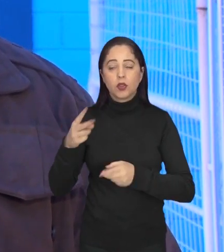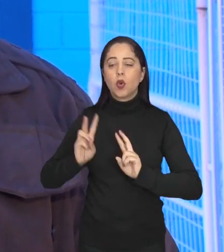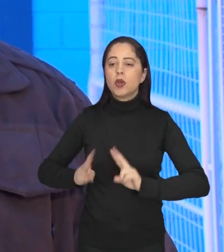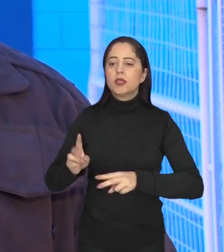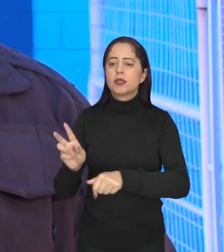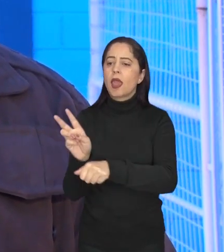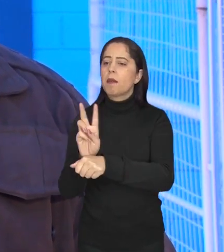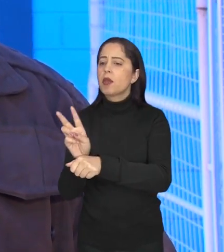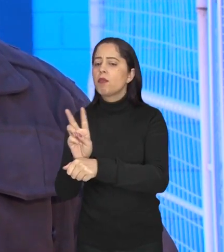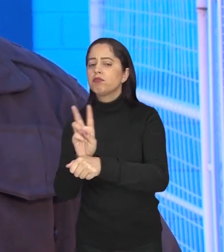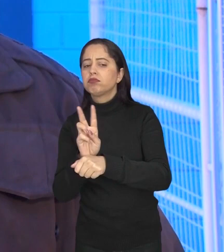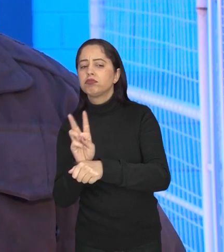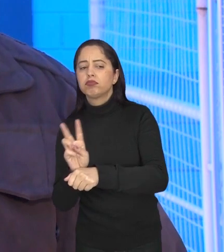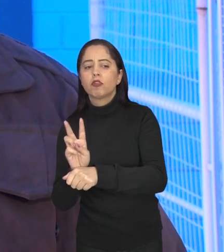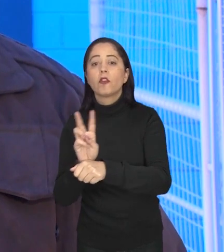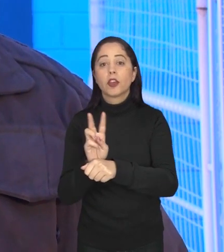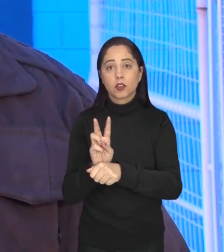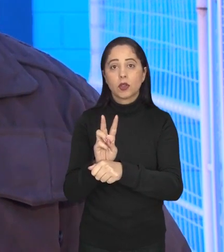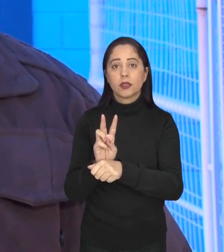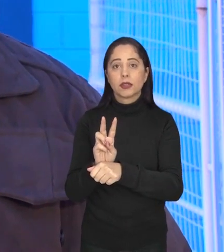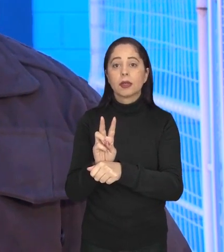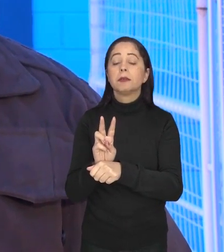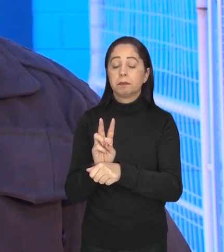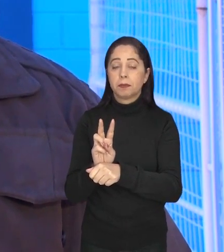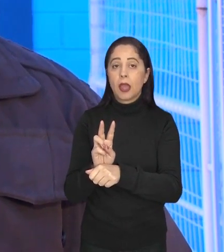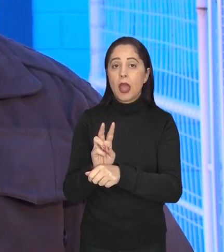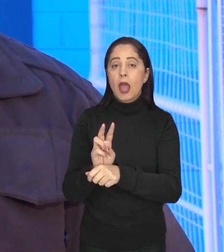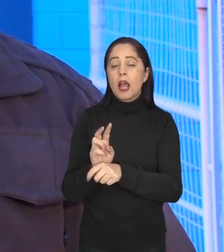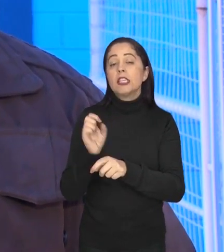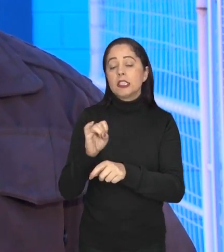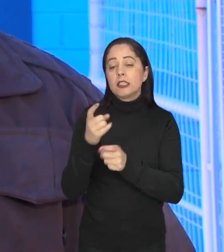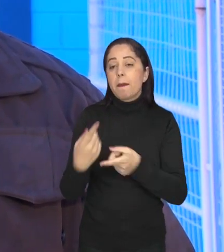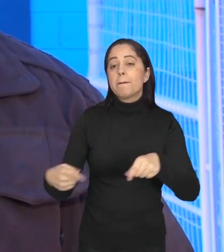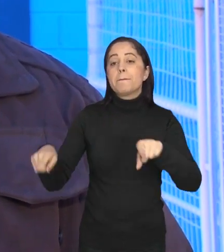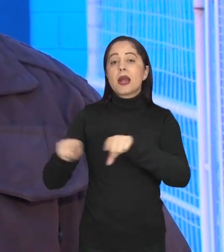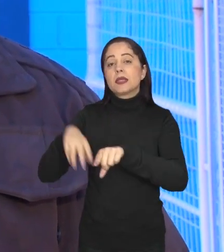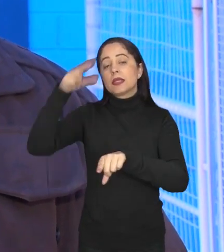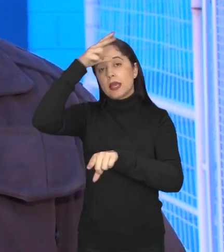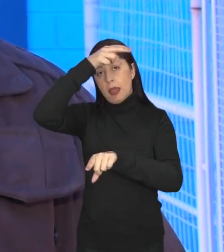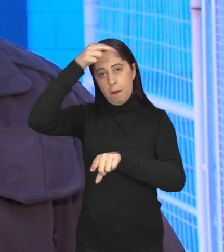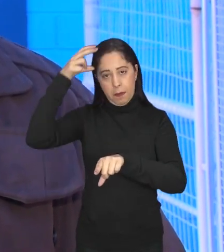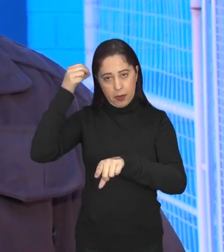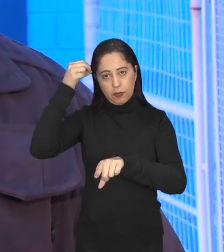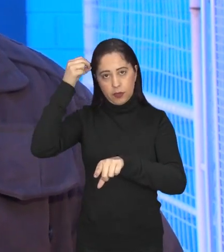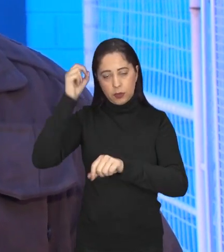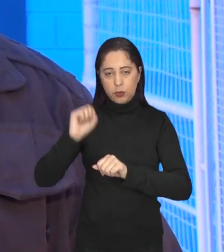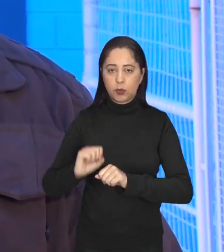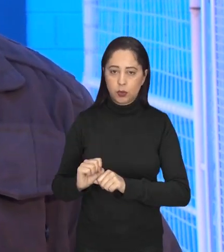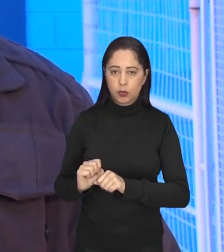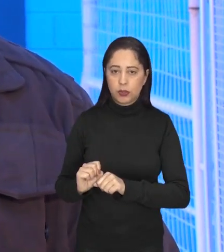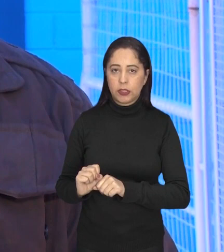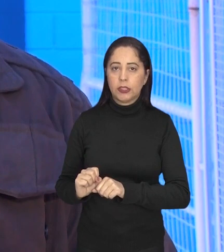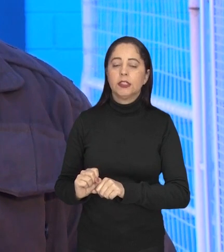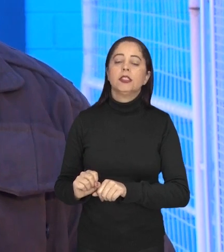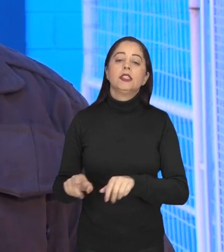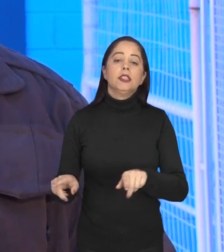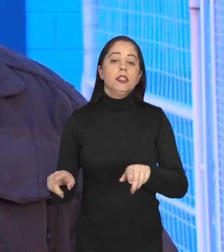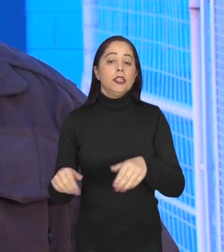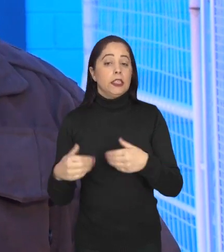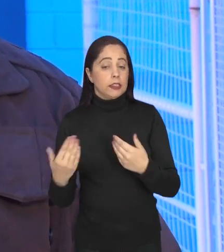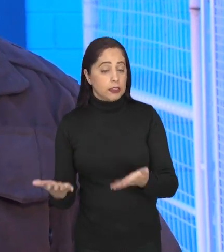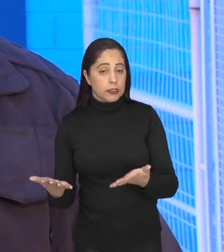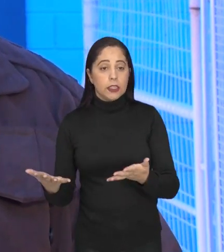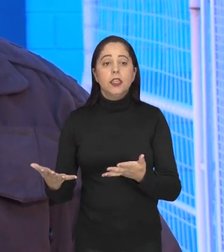vereadores eles fiscalizam todos os serviços que acontecem vinculados ao poder público, né? Eles fazem essa